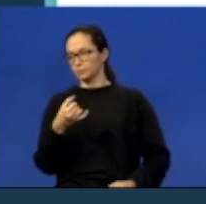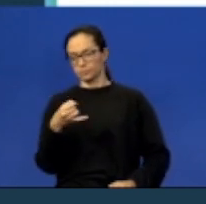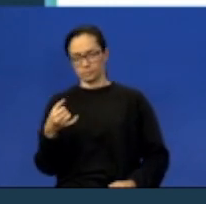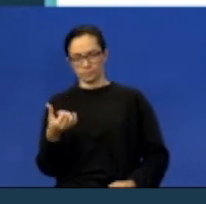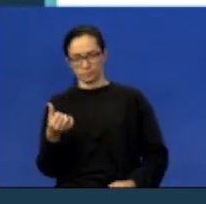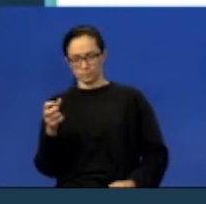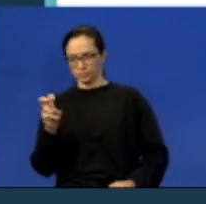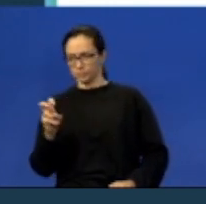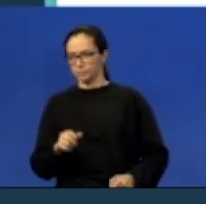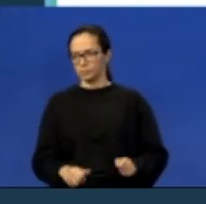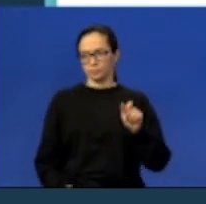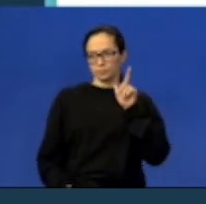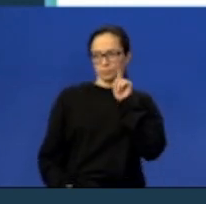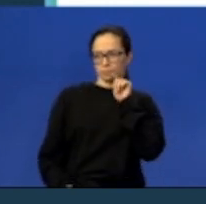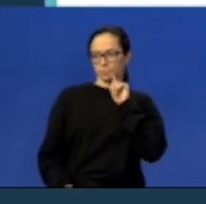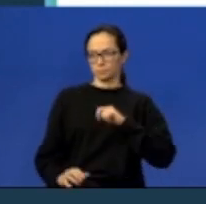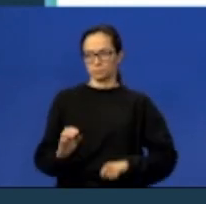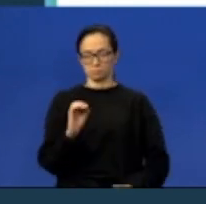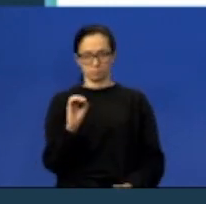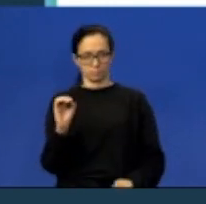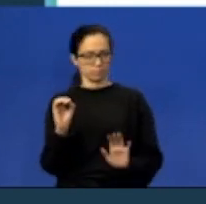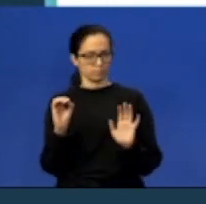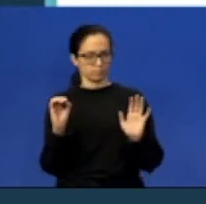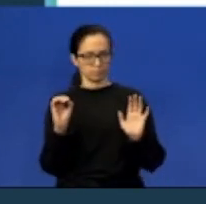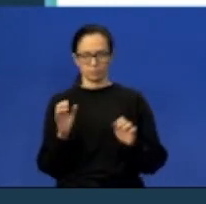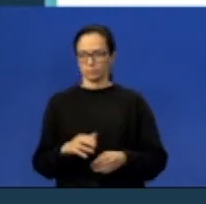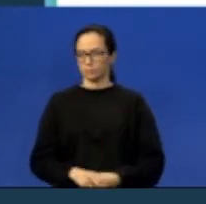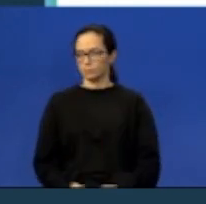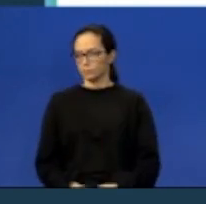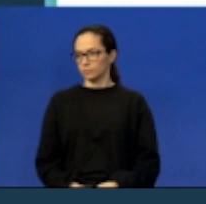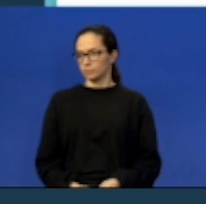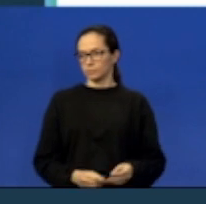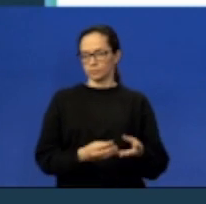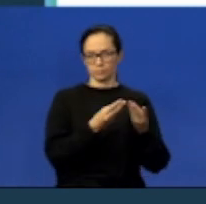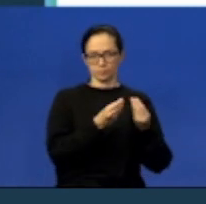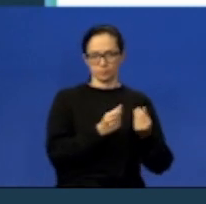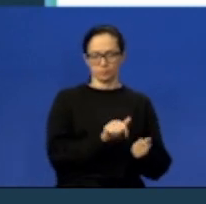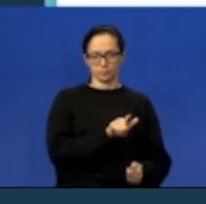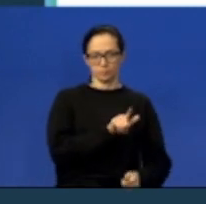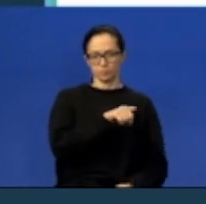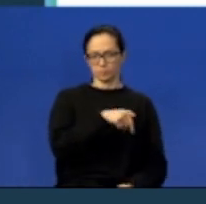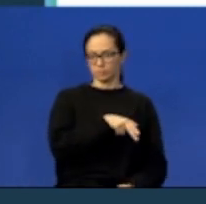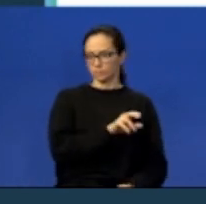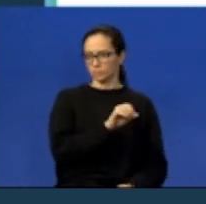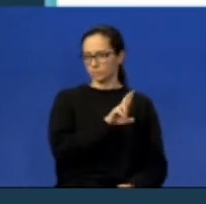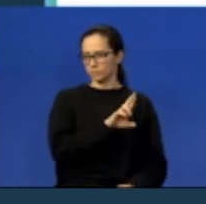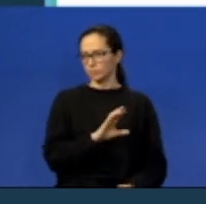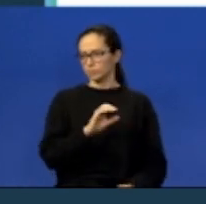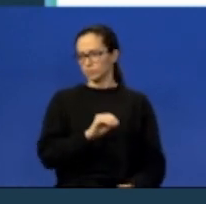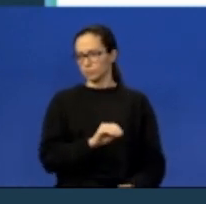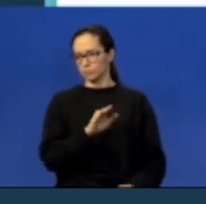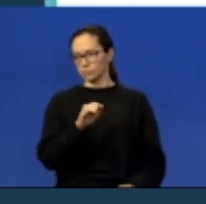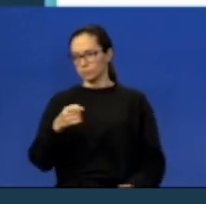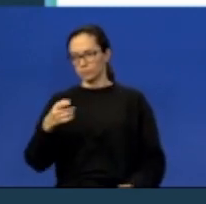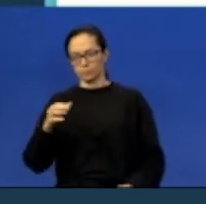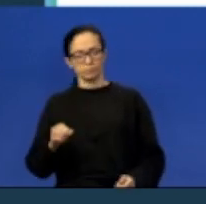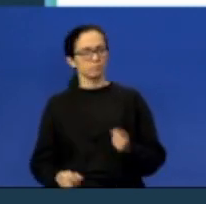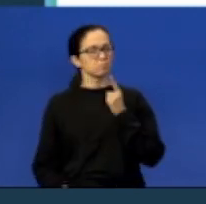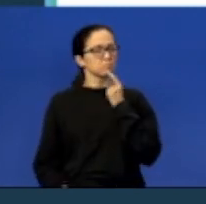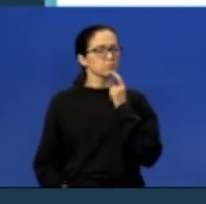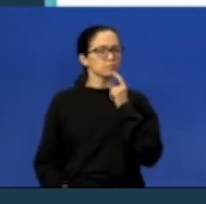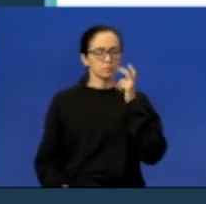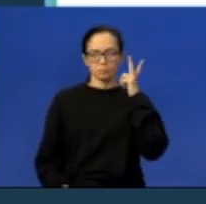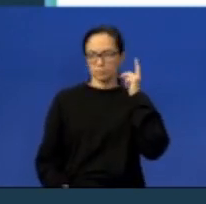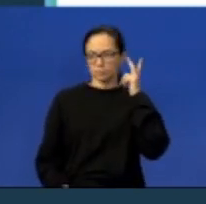65, a água, como a gente viu, ela tem valor 0, o líquor em torno de 0 a 10, o sangue normal